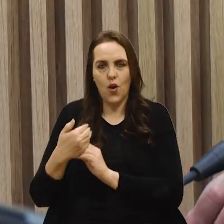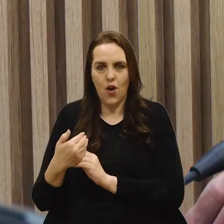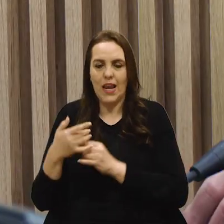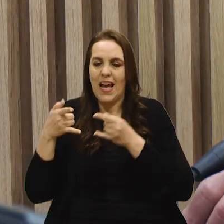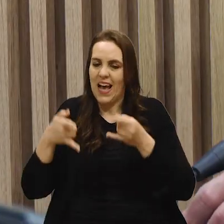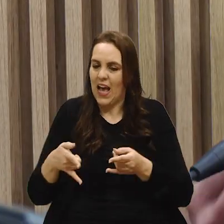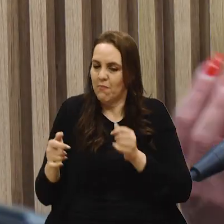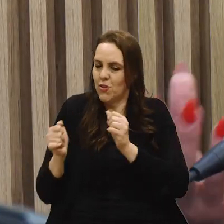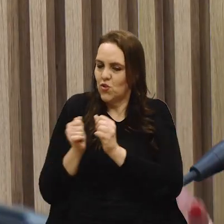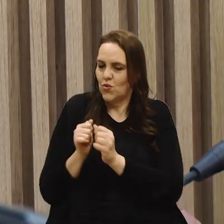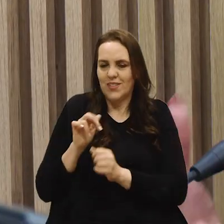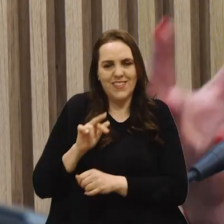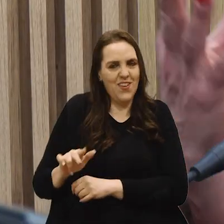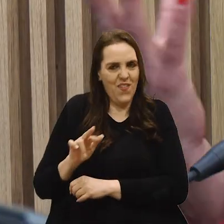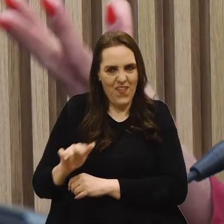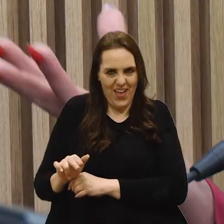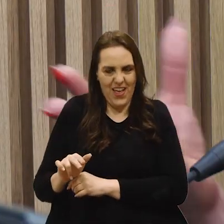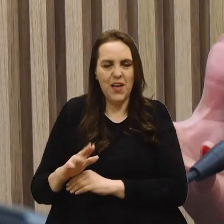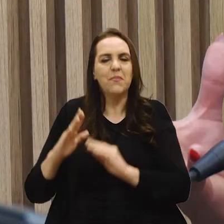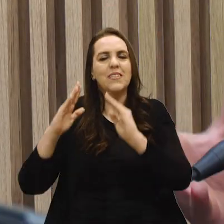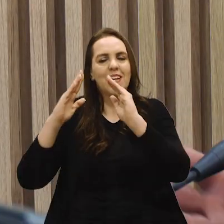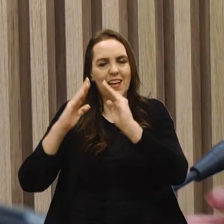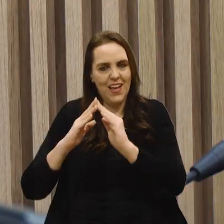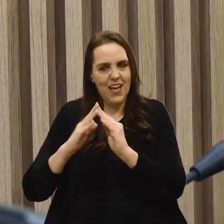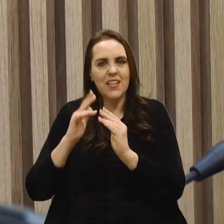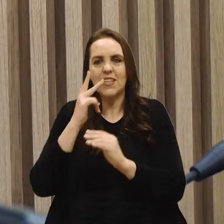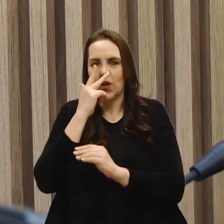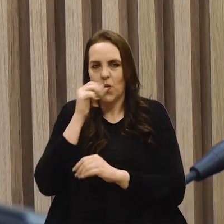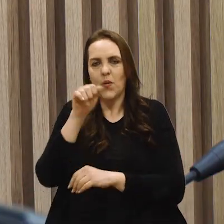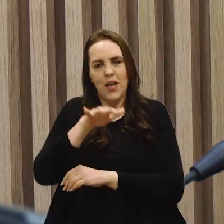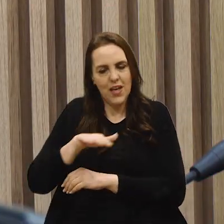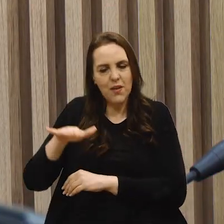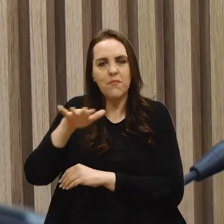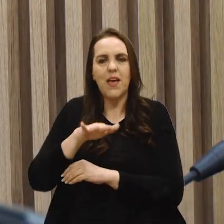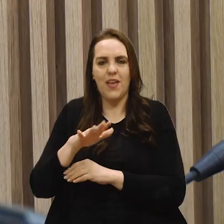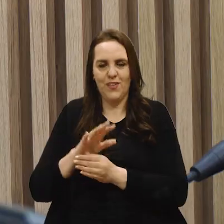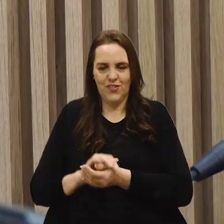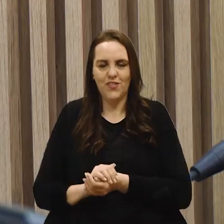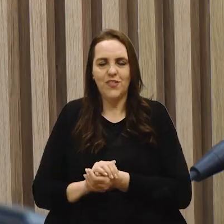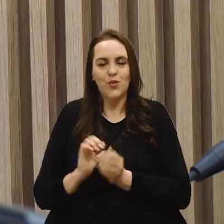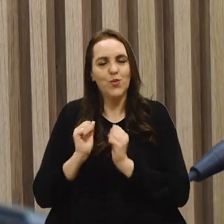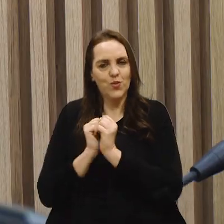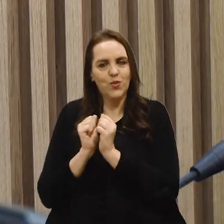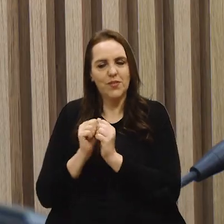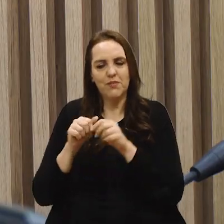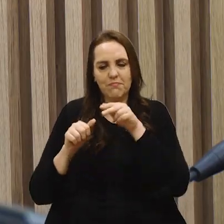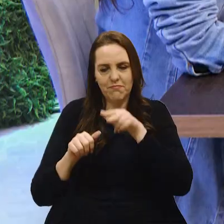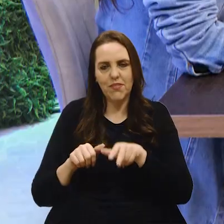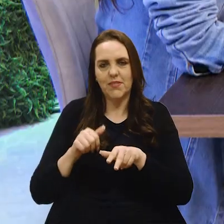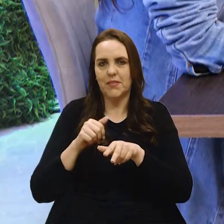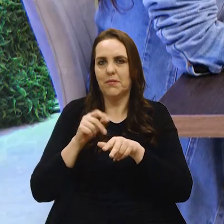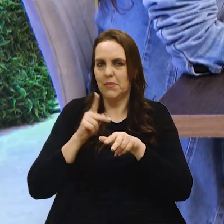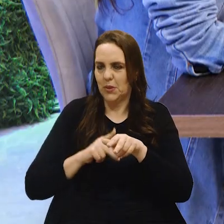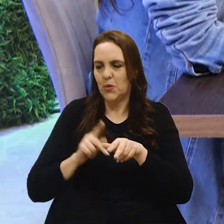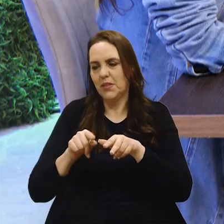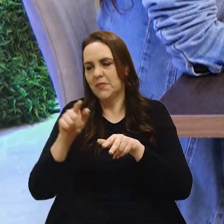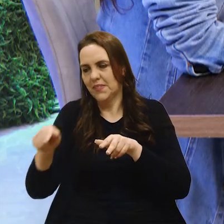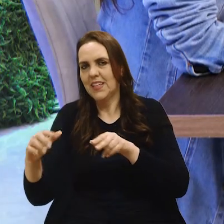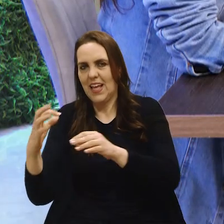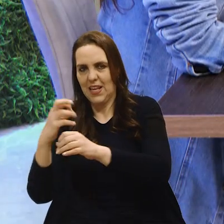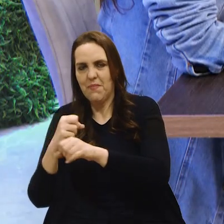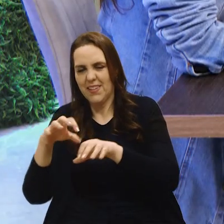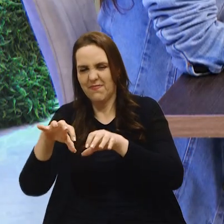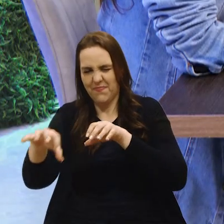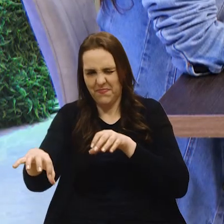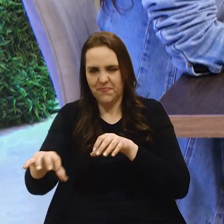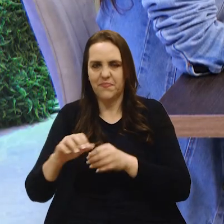fica na mesma cama, mas fica na mesma casa, no mesmo ambiente. Sobre esse do meio que você falava, que